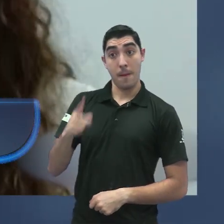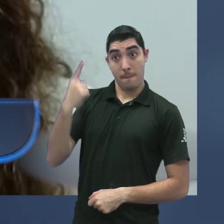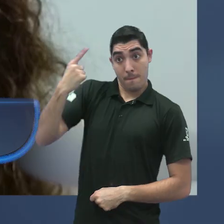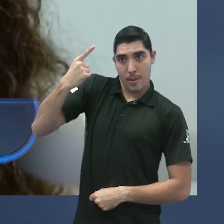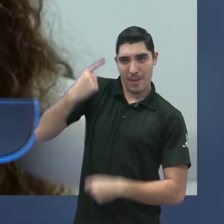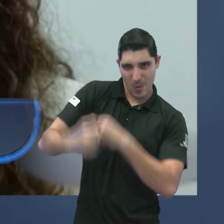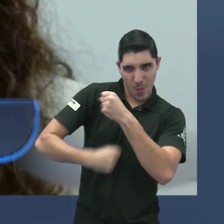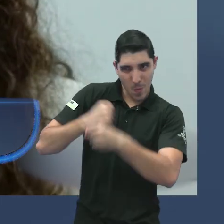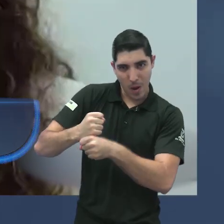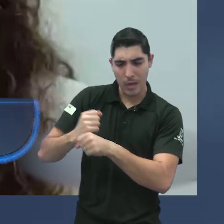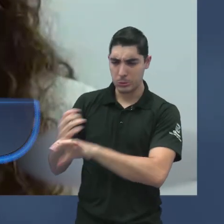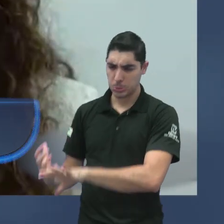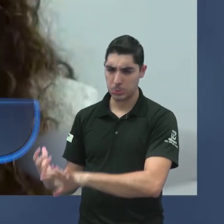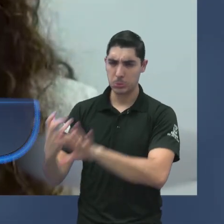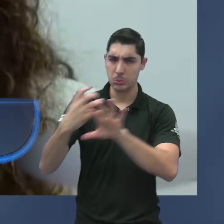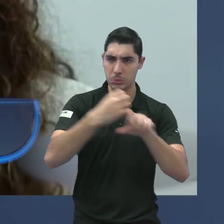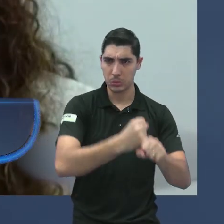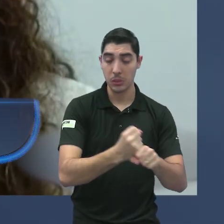nós tivemos